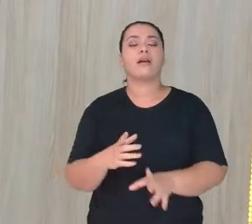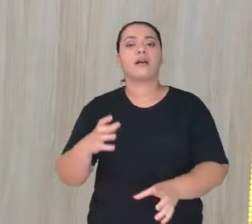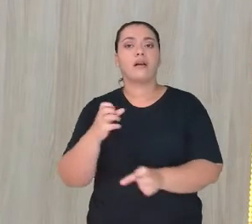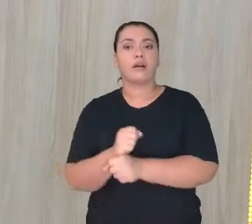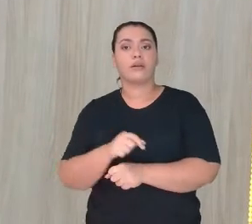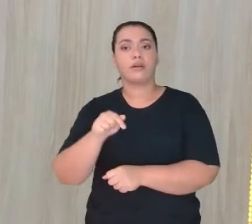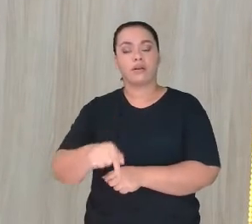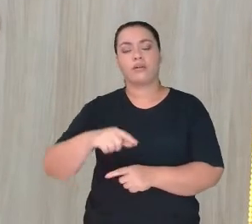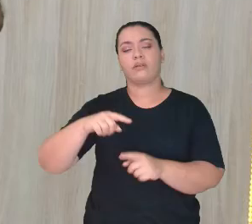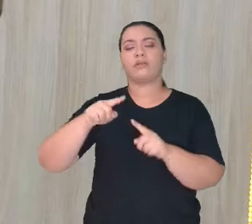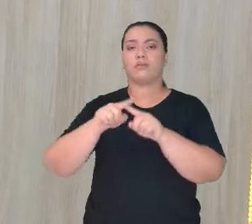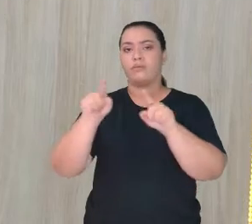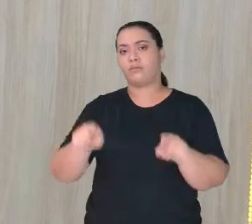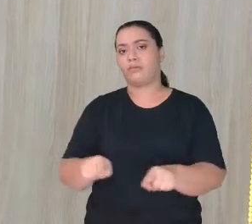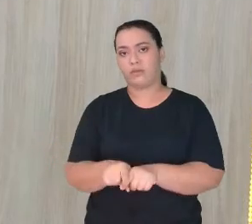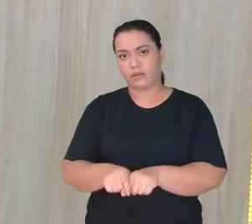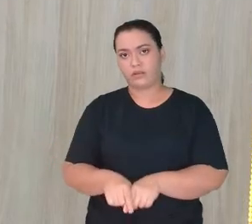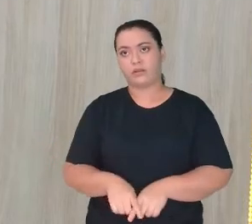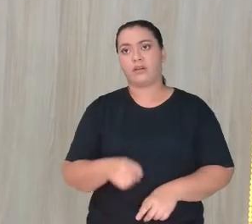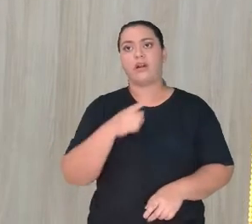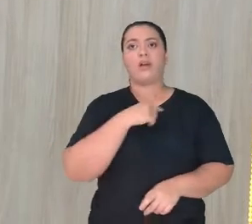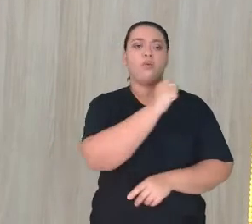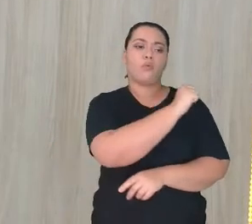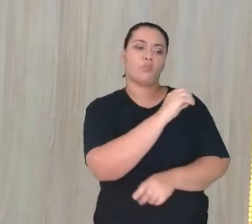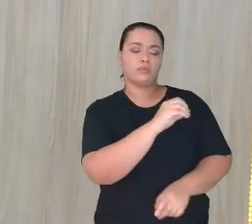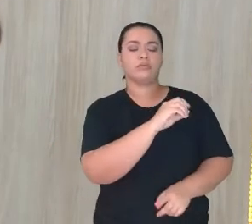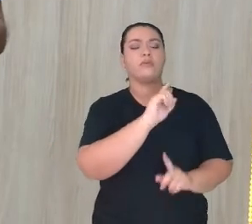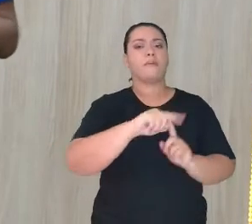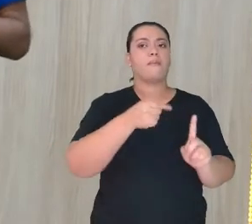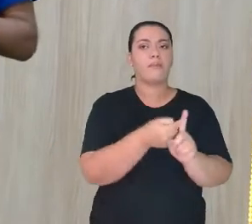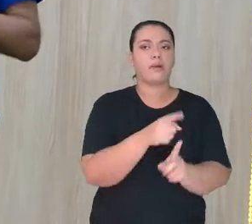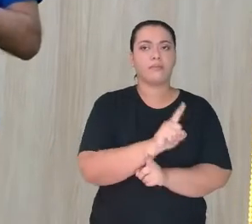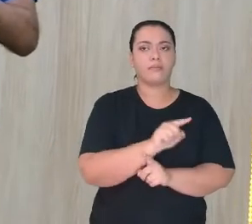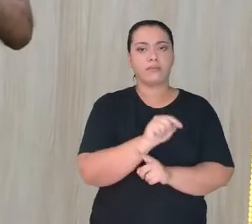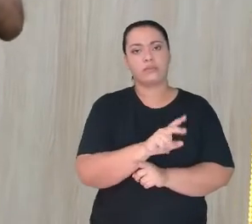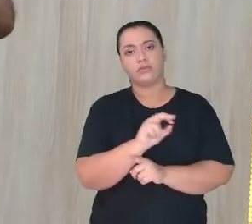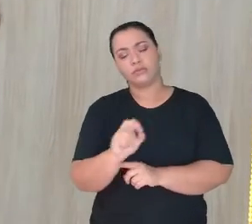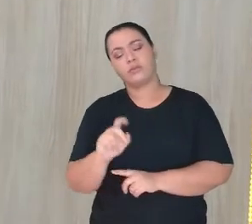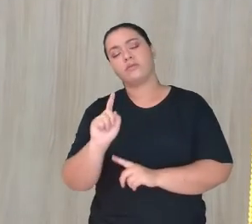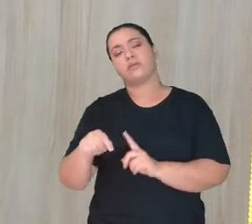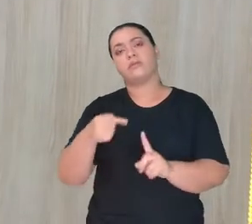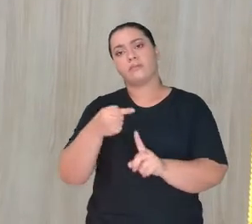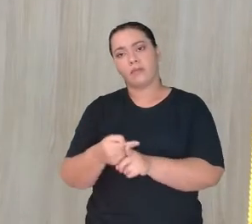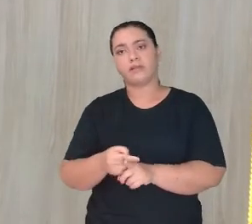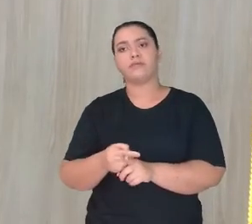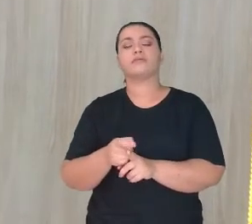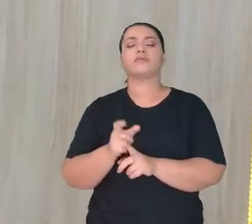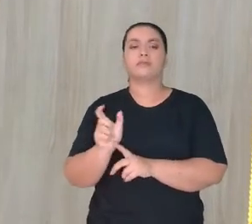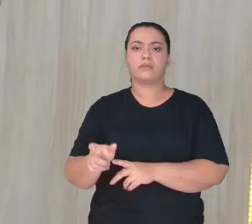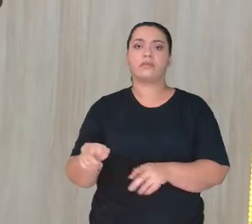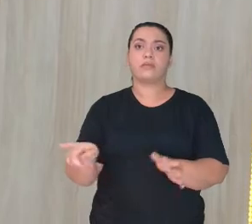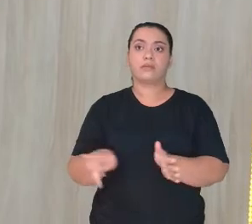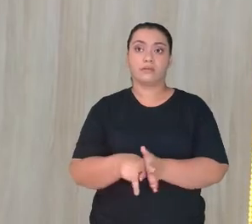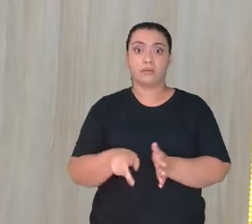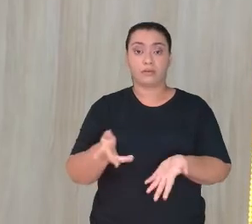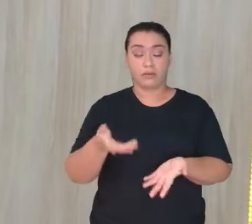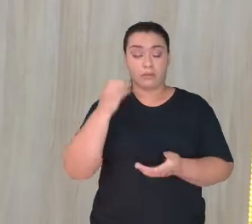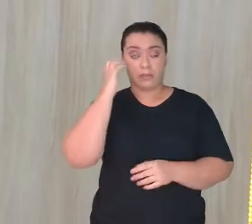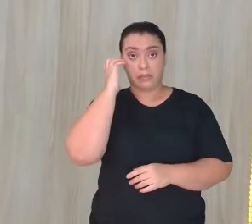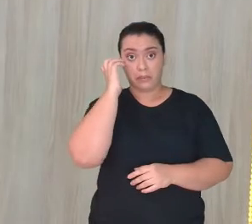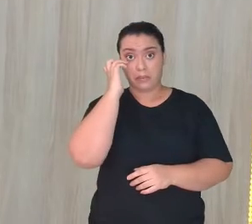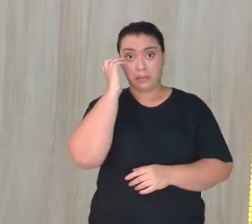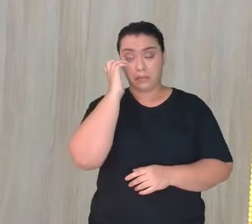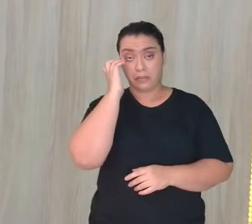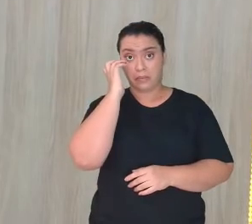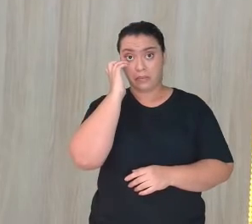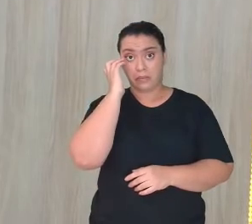juntar 800, mais 1.200, mais 400, daria quanto? E aí eu vejo com vocês o gabarito. Só que hoje, a gente